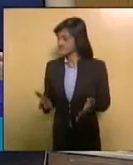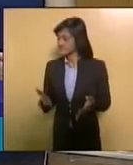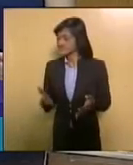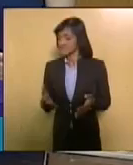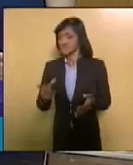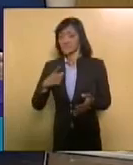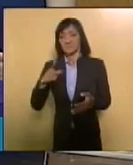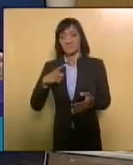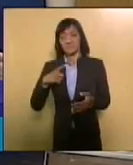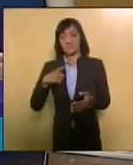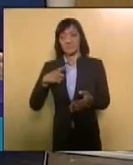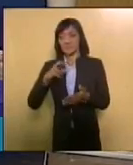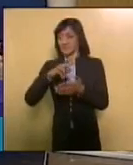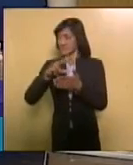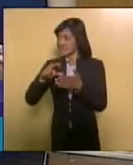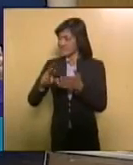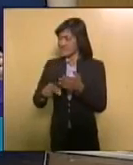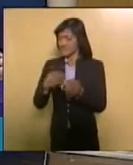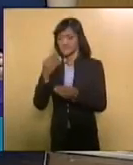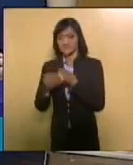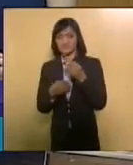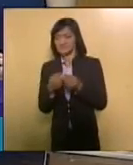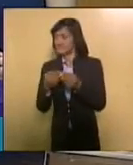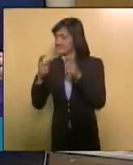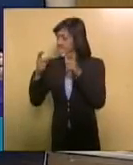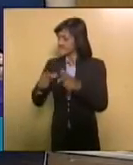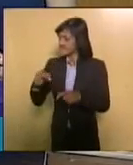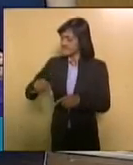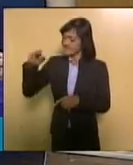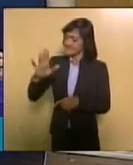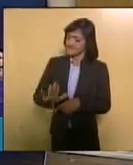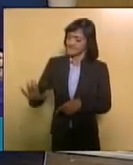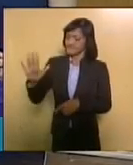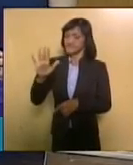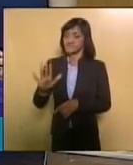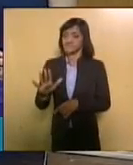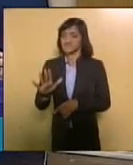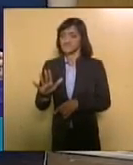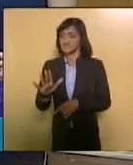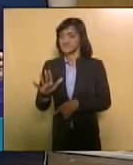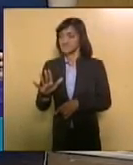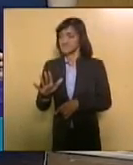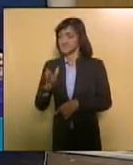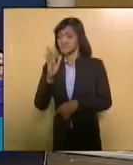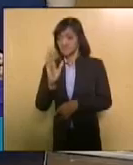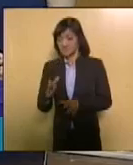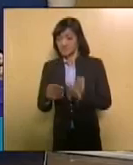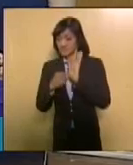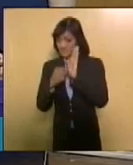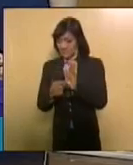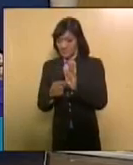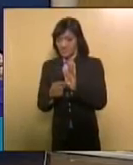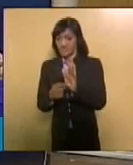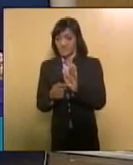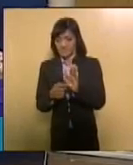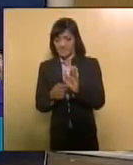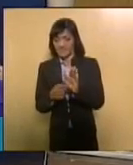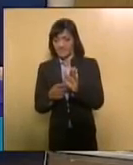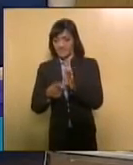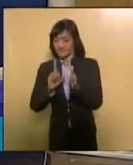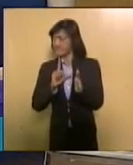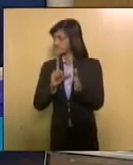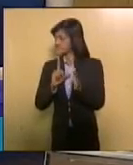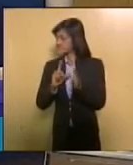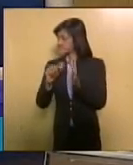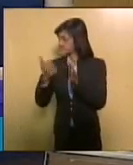vários estão aqui exatamente na região nordeste norte e Nordeste que aliás é o que o mapa também dizia quando a gente fazia a análise